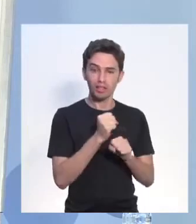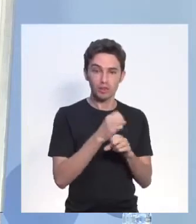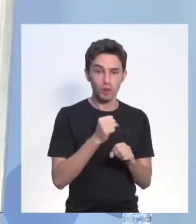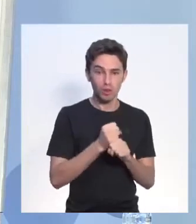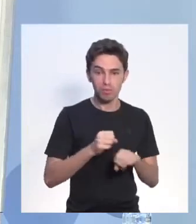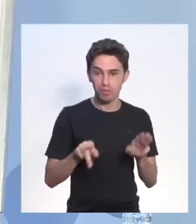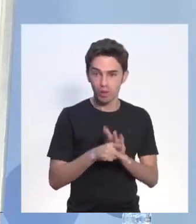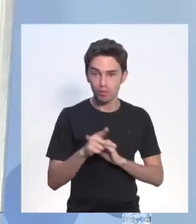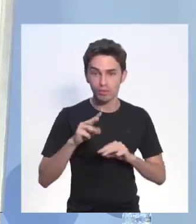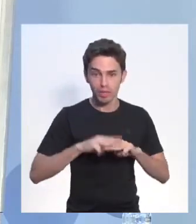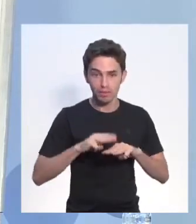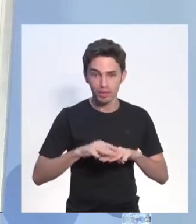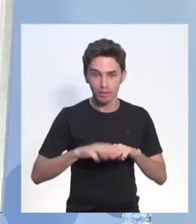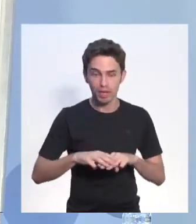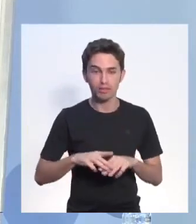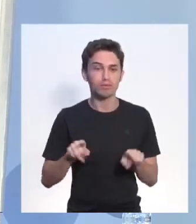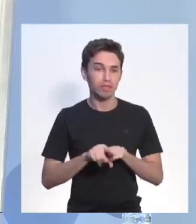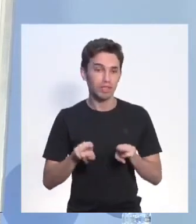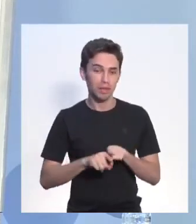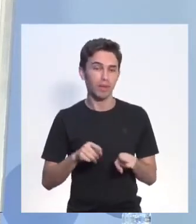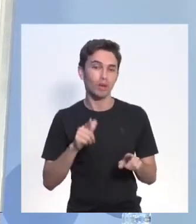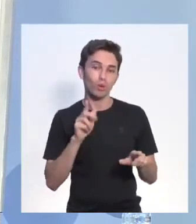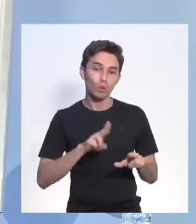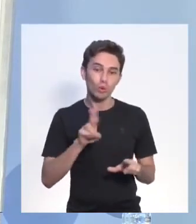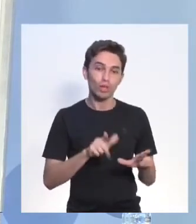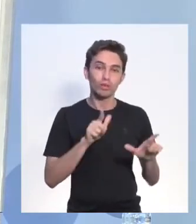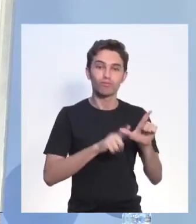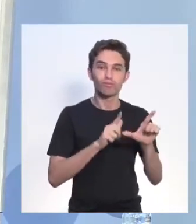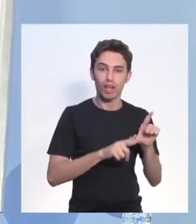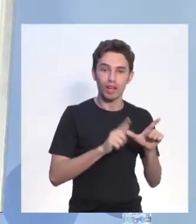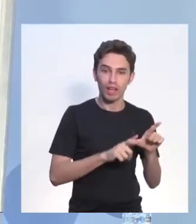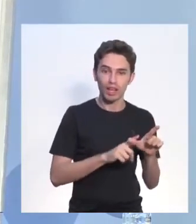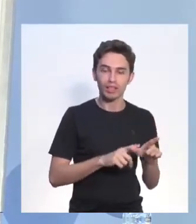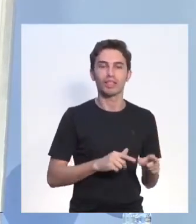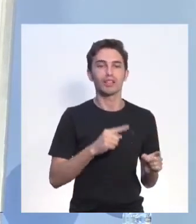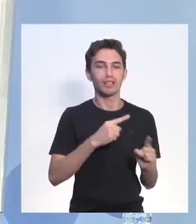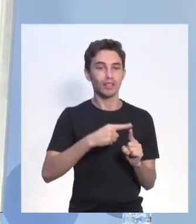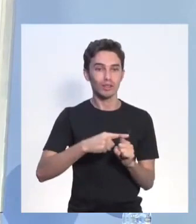que está elevado a 1 e tem um sinal de igual. Então, quando a gente tem